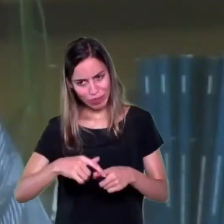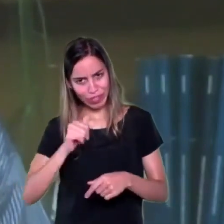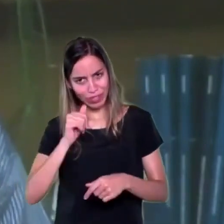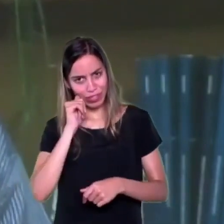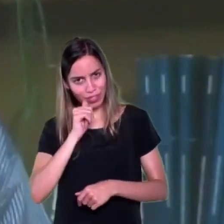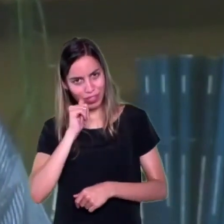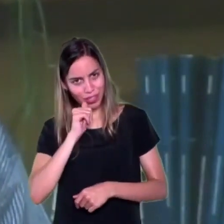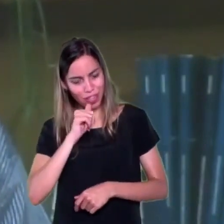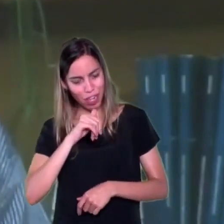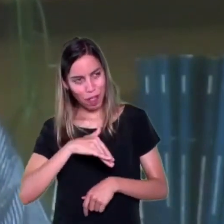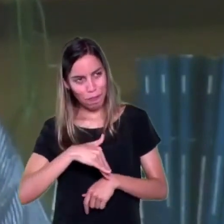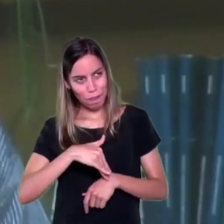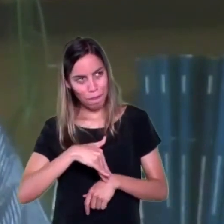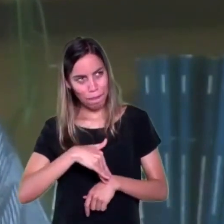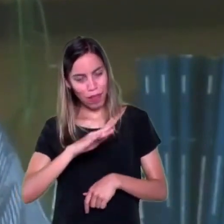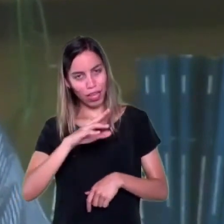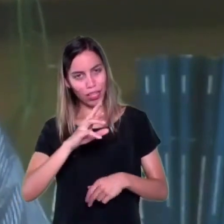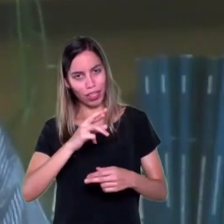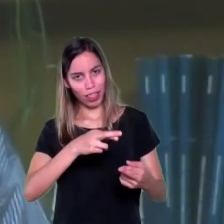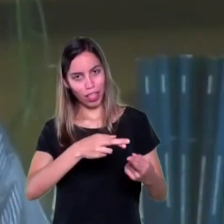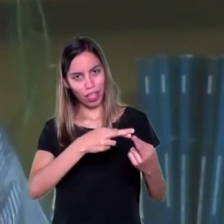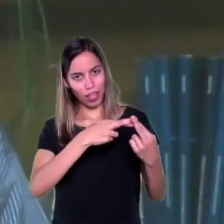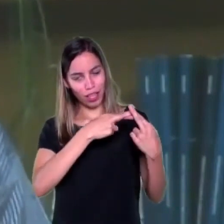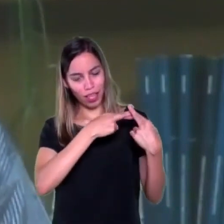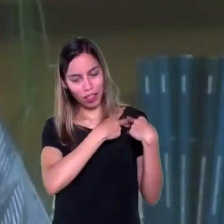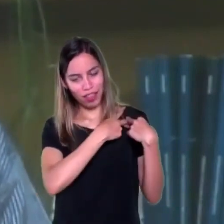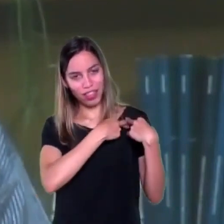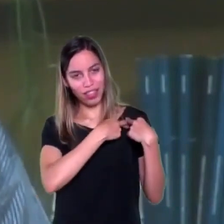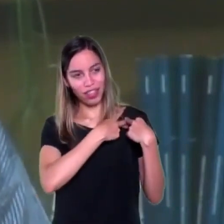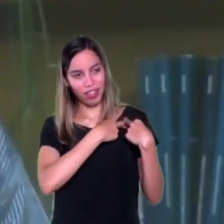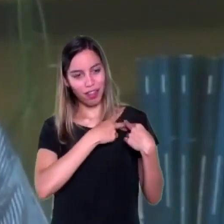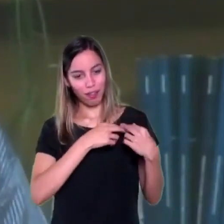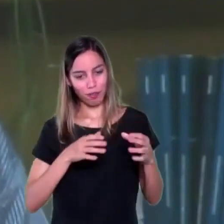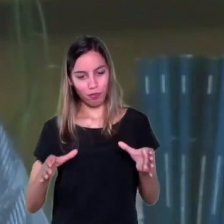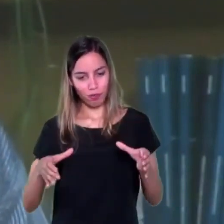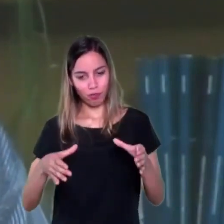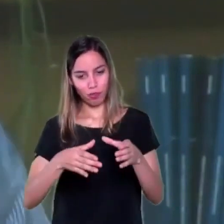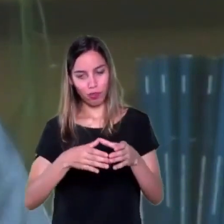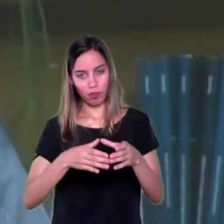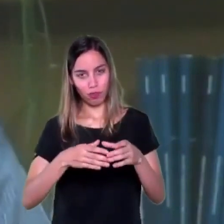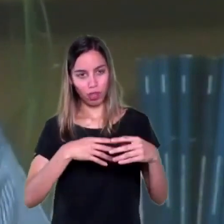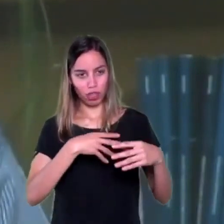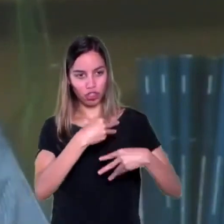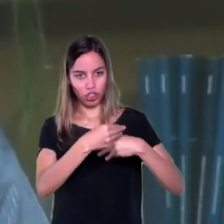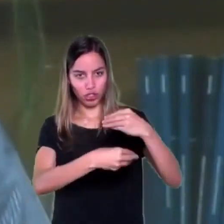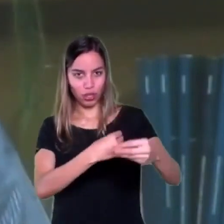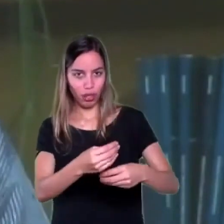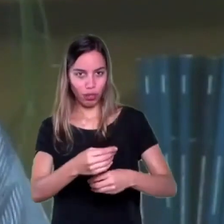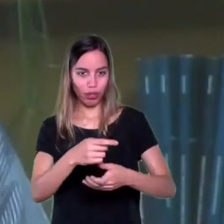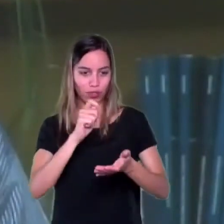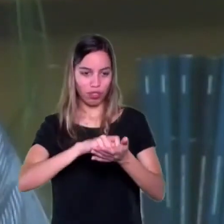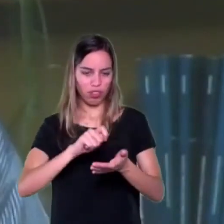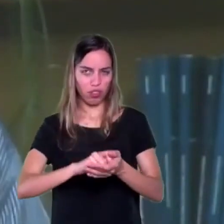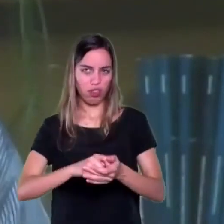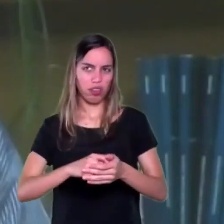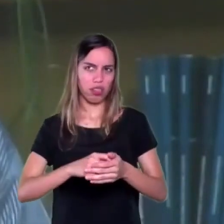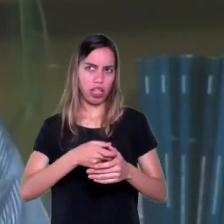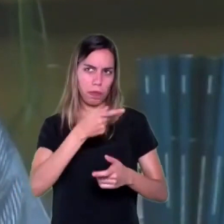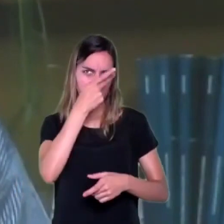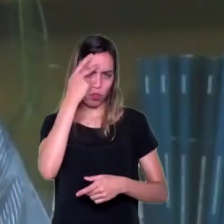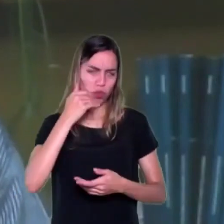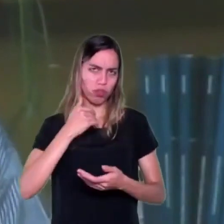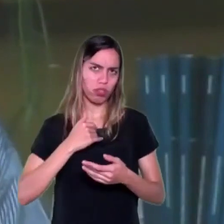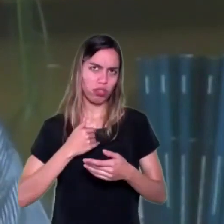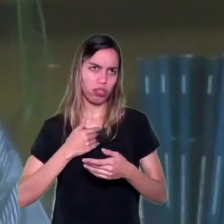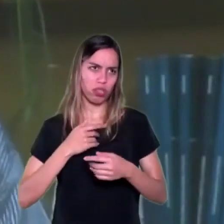representantes dessa nova geração de escritores, dessa geração que veio a partir dos anos 70 e tal.